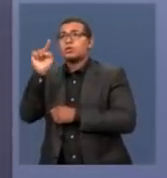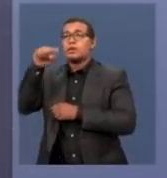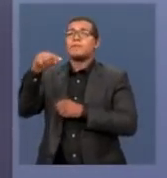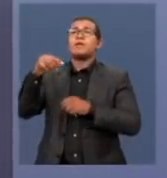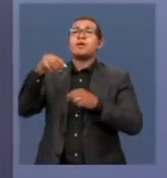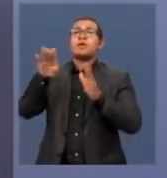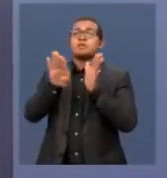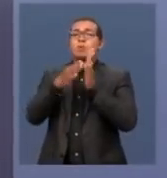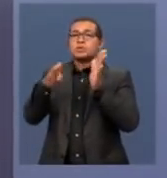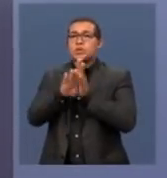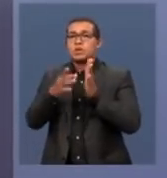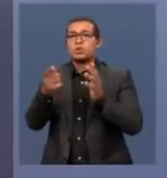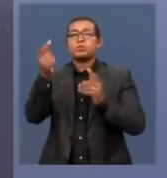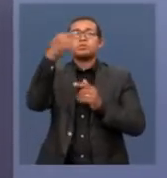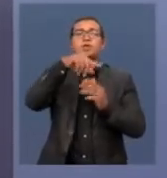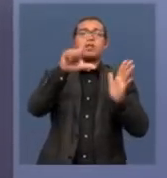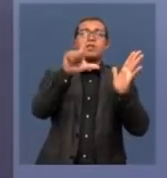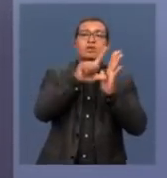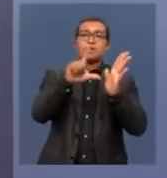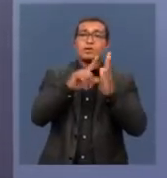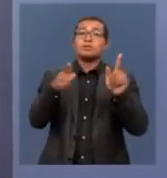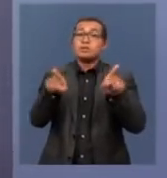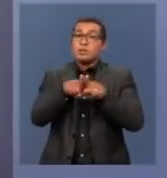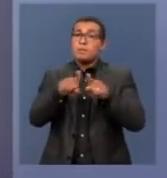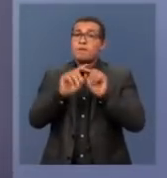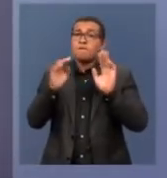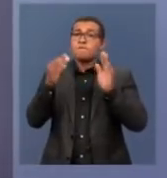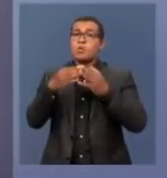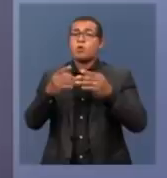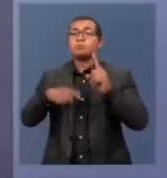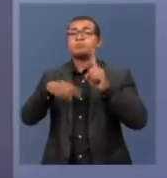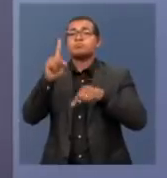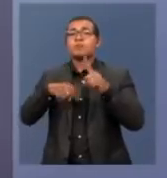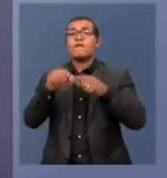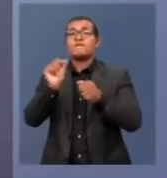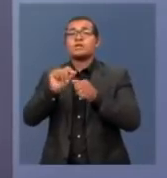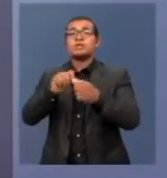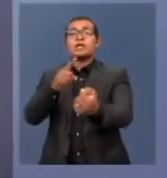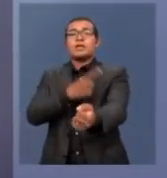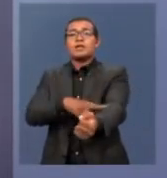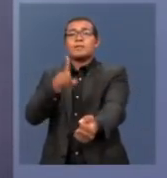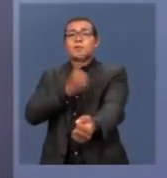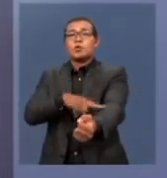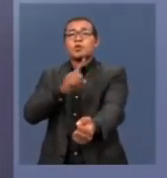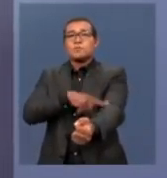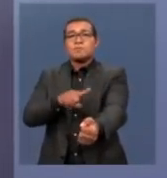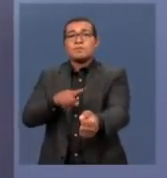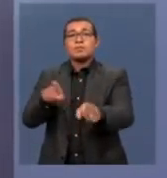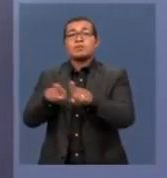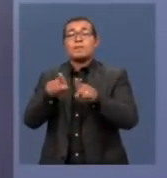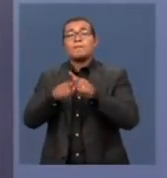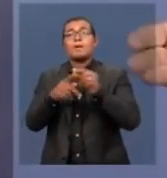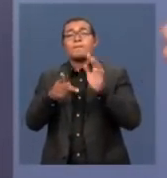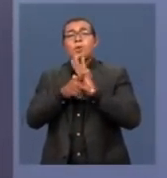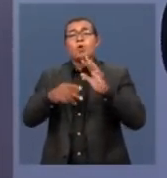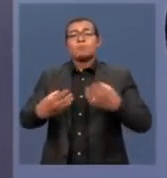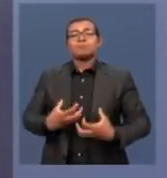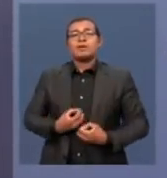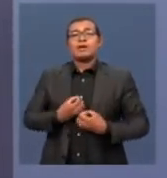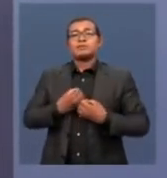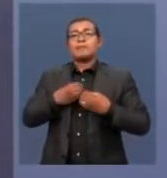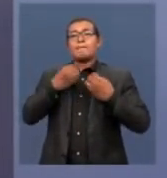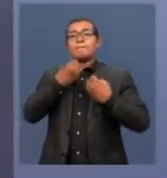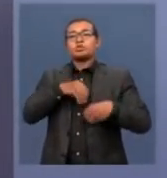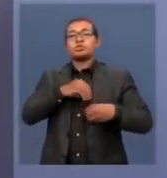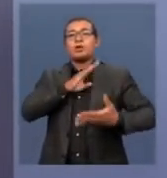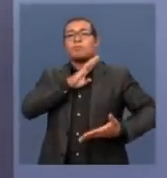alta complexidade de câncer não vamos colocar lá um aparelho para fazer quimioterapia fazer radioterapia reconstrução de mama e com sua ajuda que você